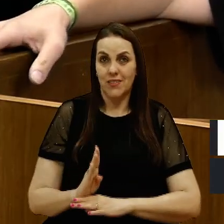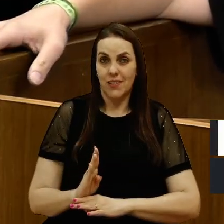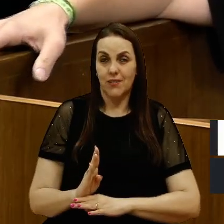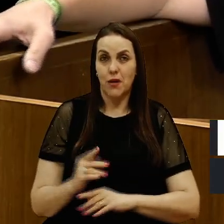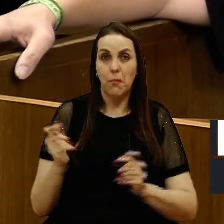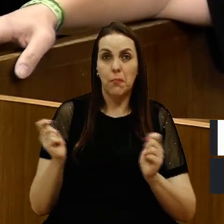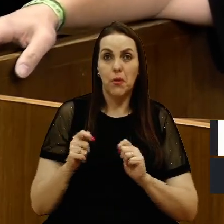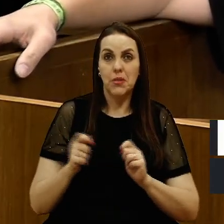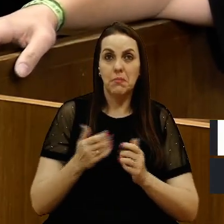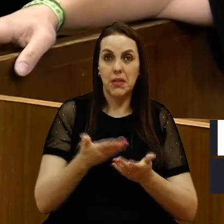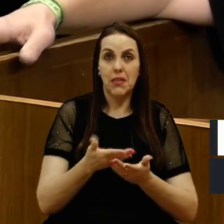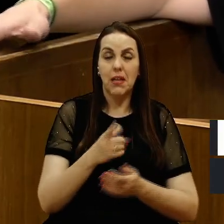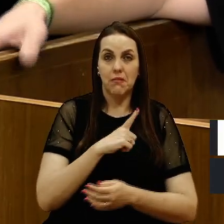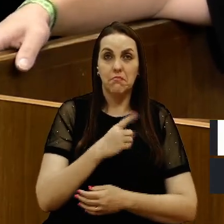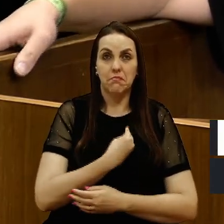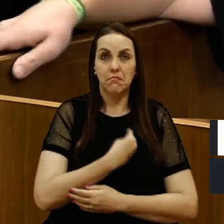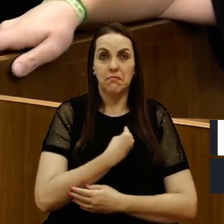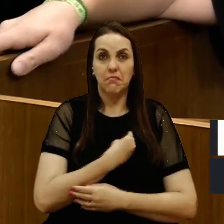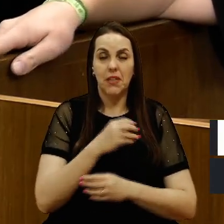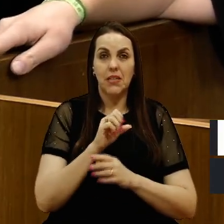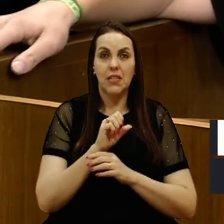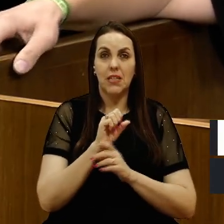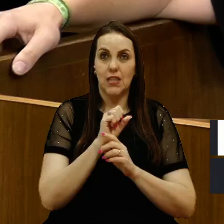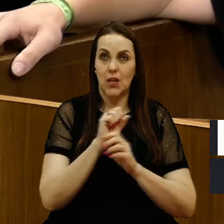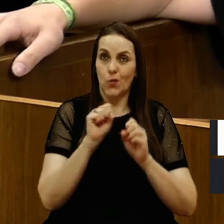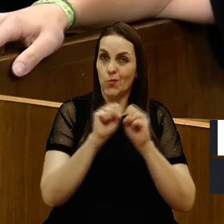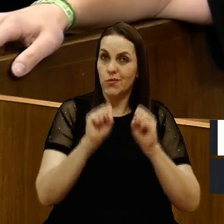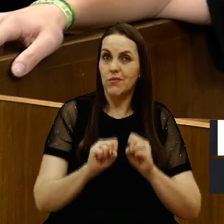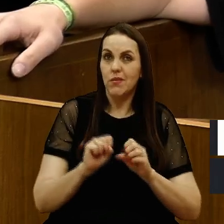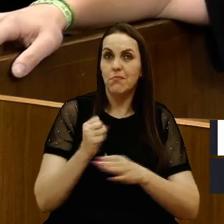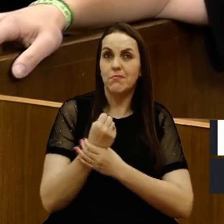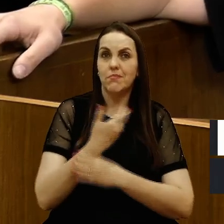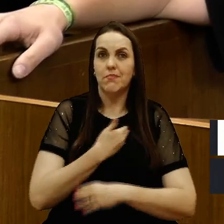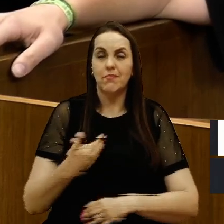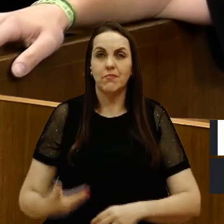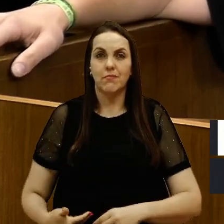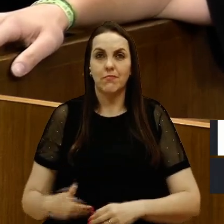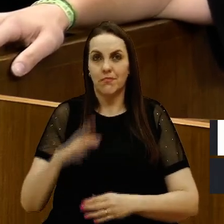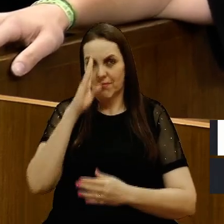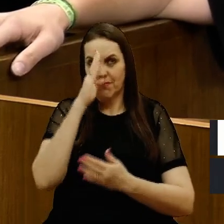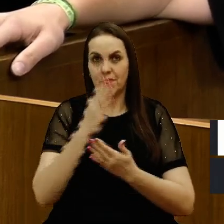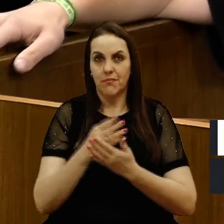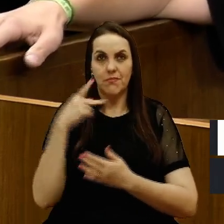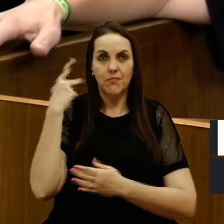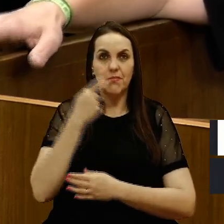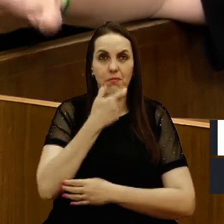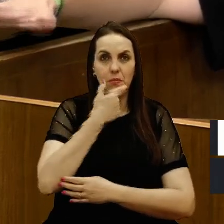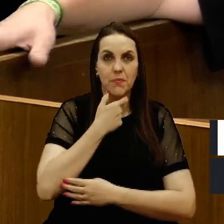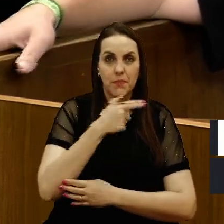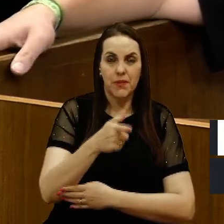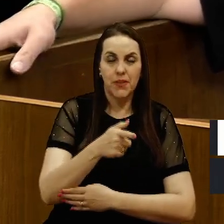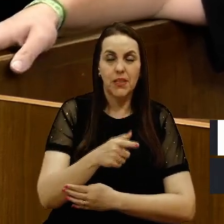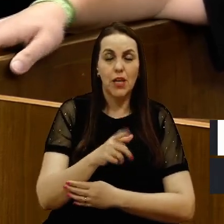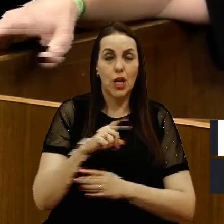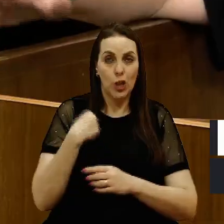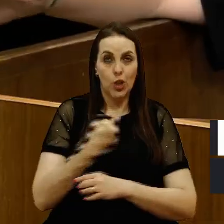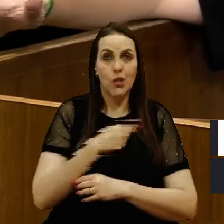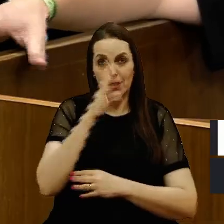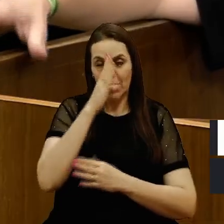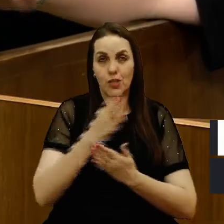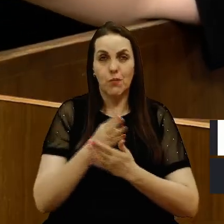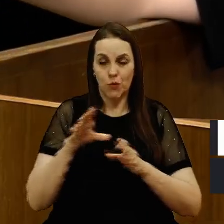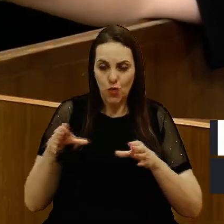a possibilidade de existir um sistema de segurança pública. Nós achamos, vereador Cristiano Becker, que as corporações